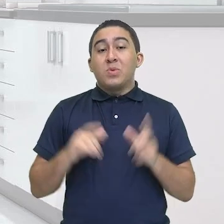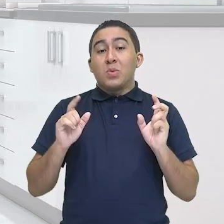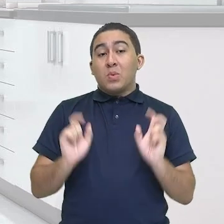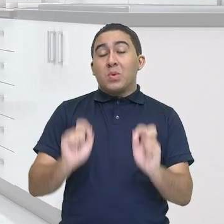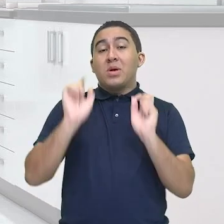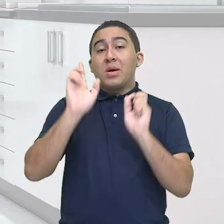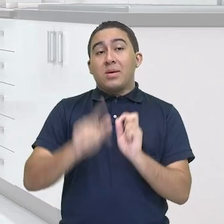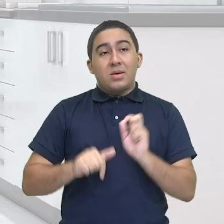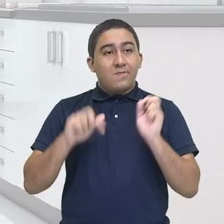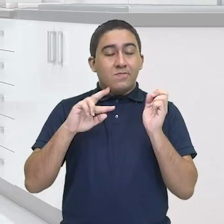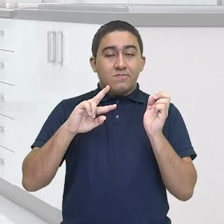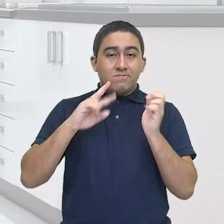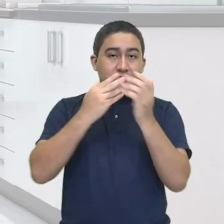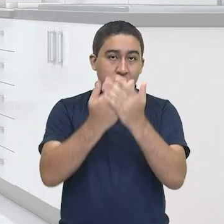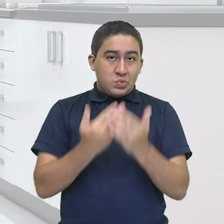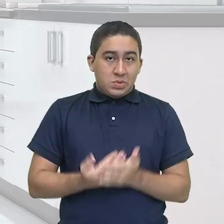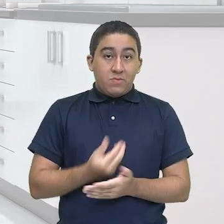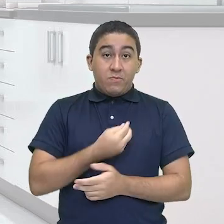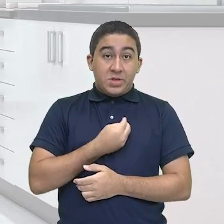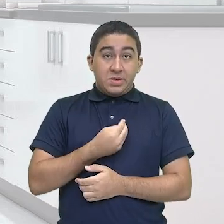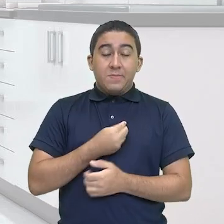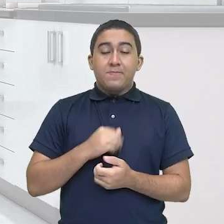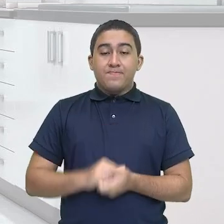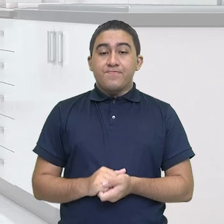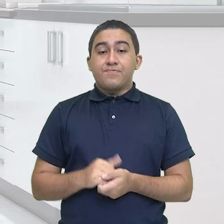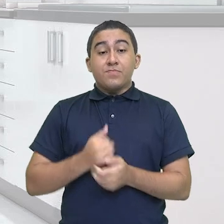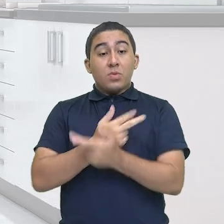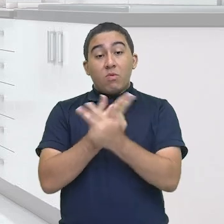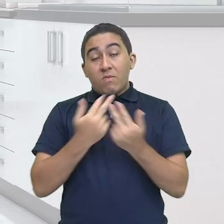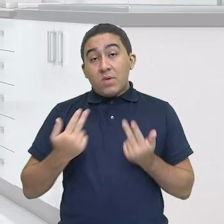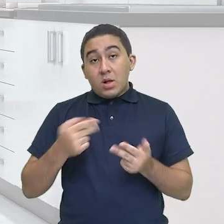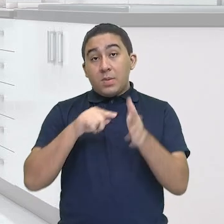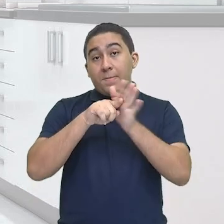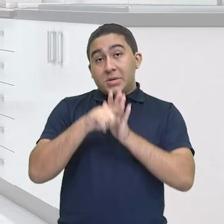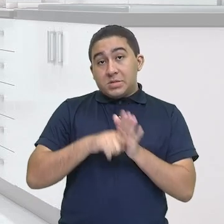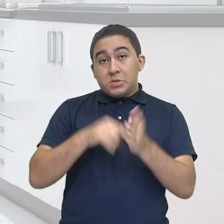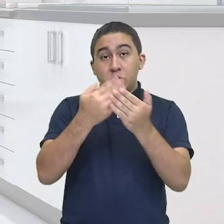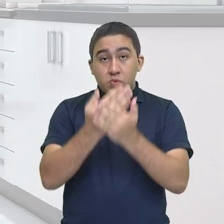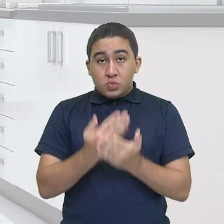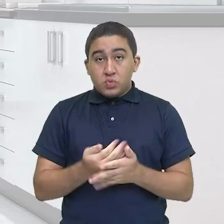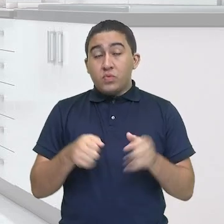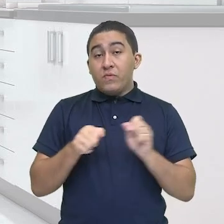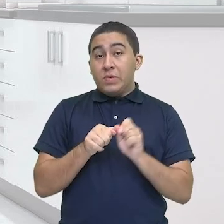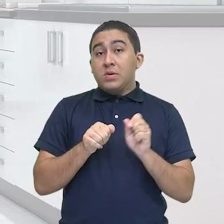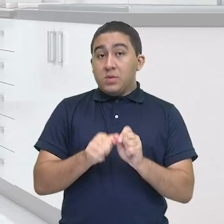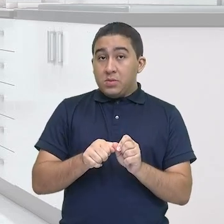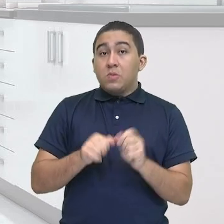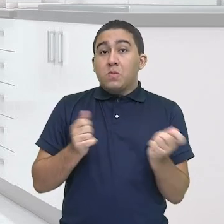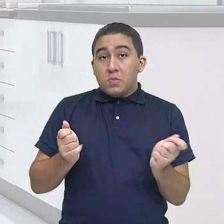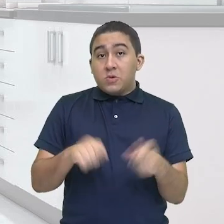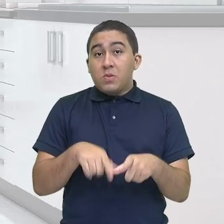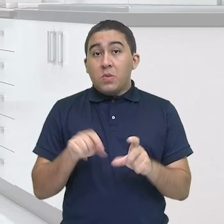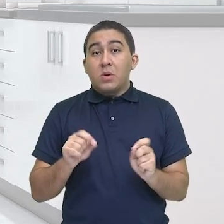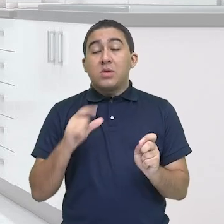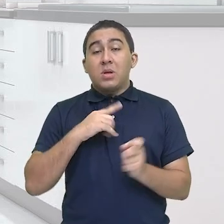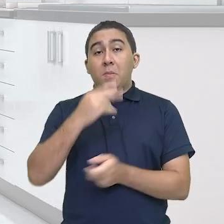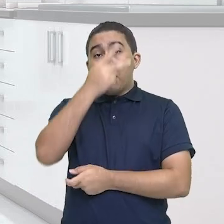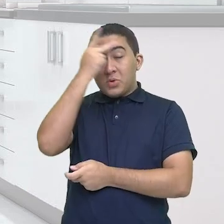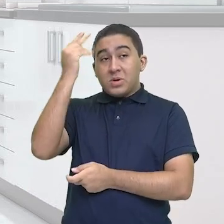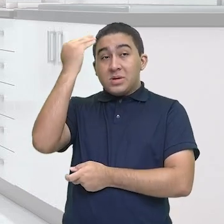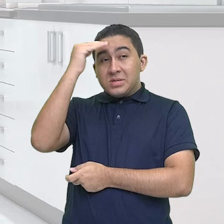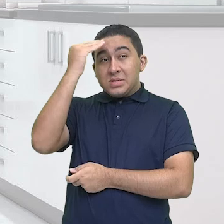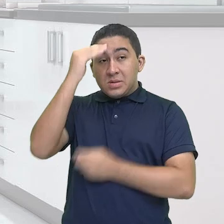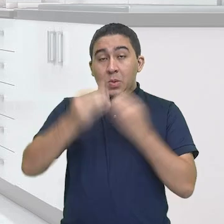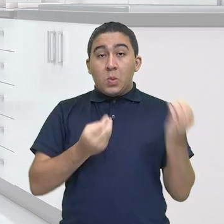é estudar a vida? Vários estudos foram realizados, para poder compreender